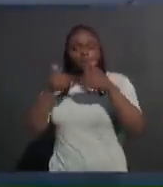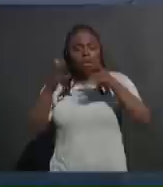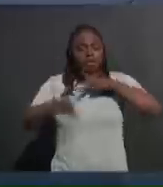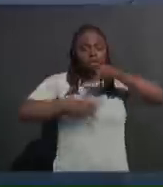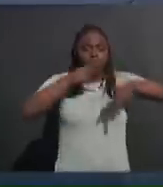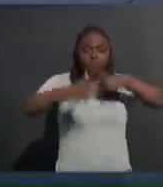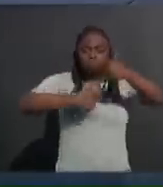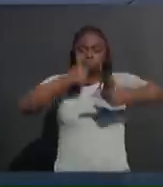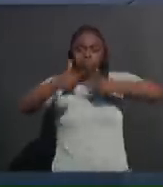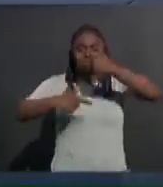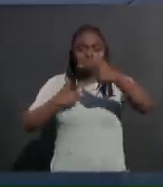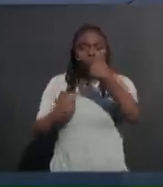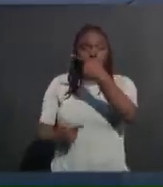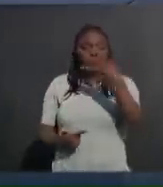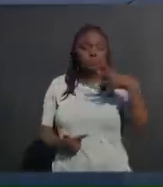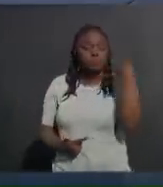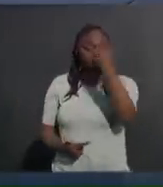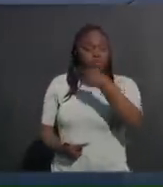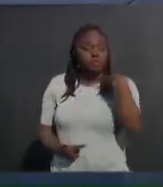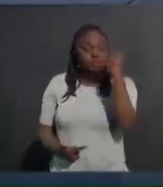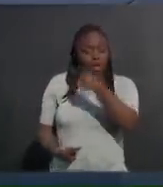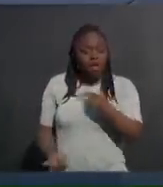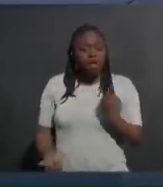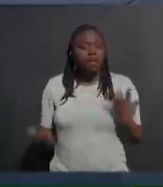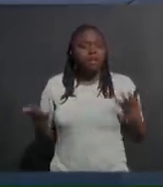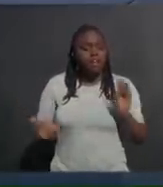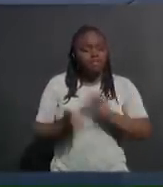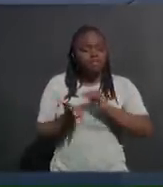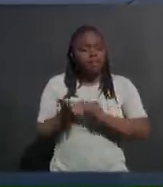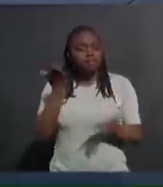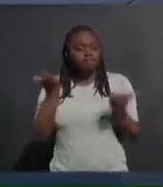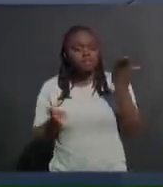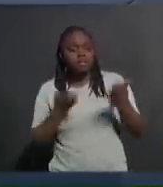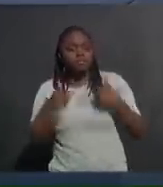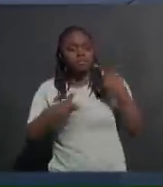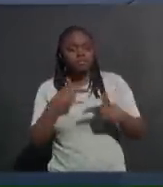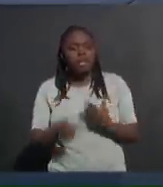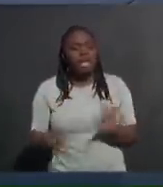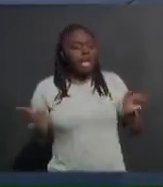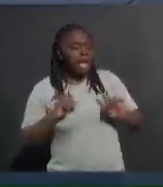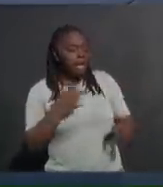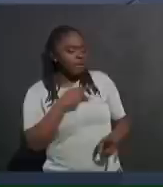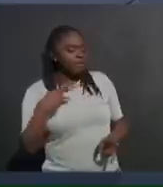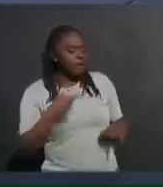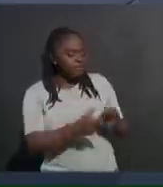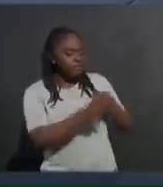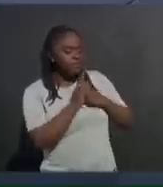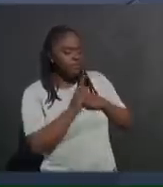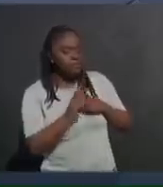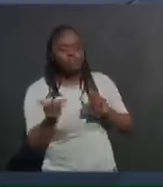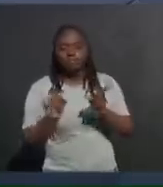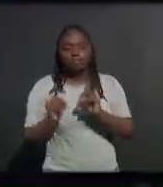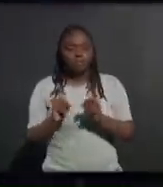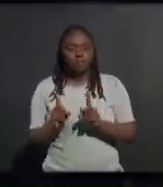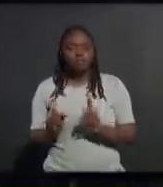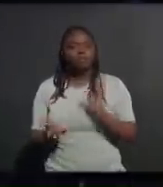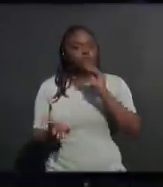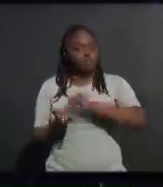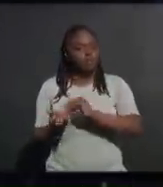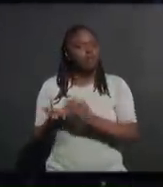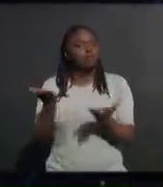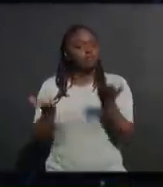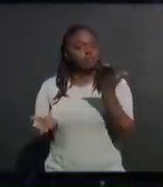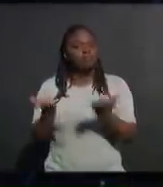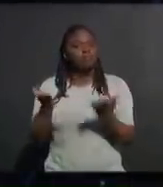E a gente está num desequilíbrio de trabalho. Não, pastor, assim, é dívida mesmo. Não, é desequilíbrio. Inclusive de